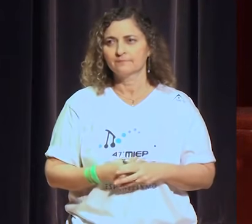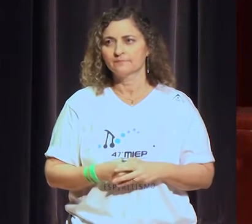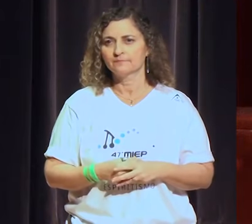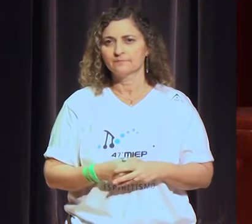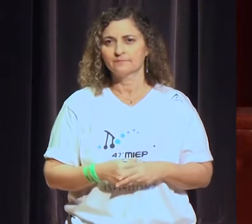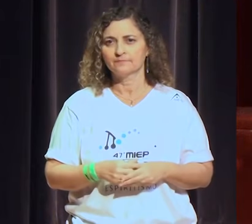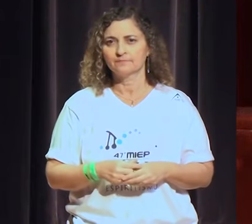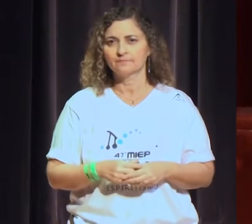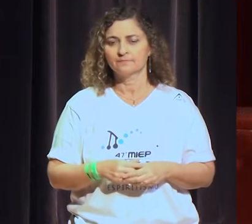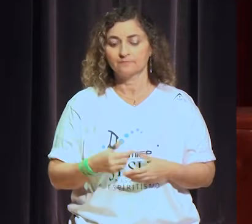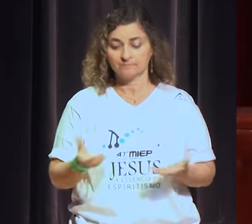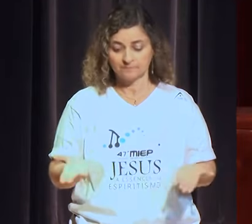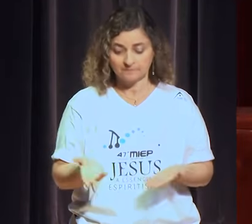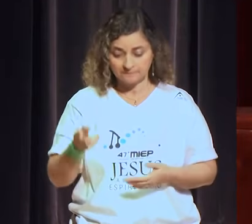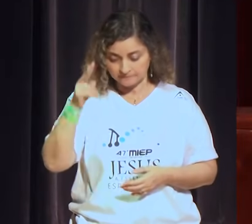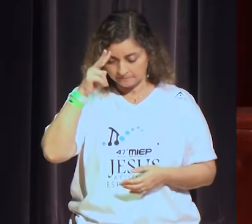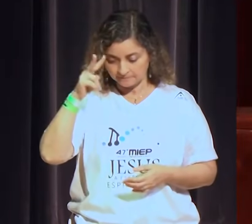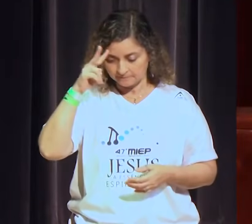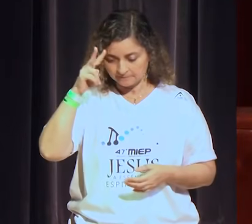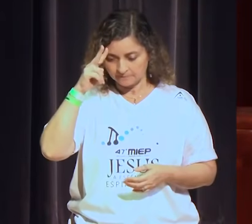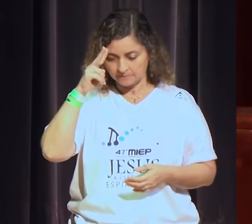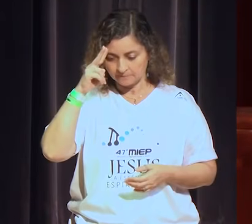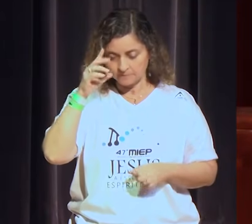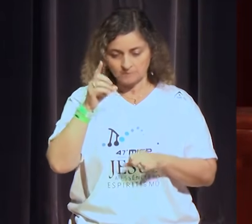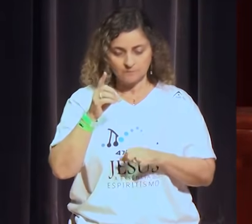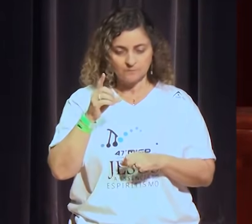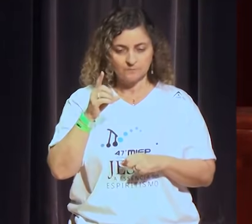Eu lembro de uma doutora,